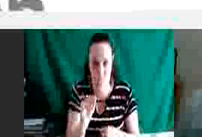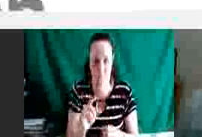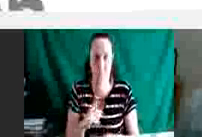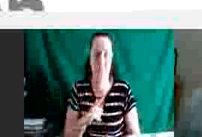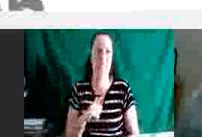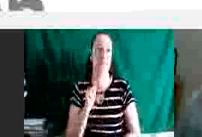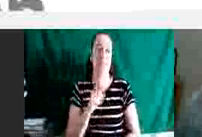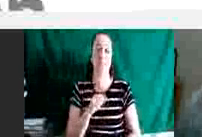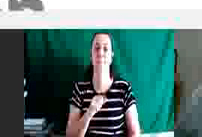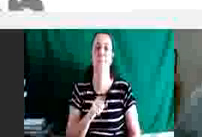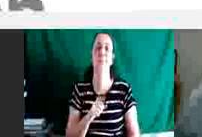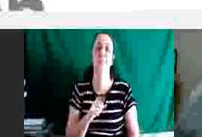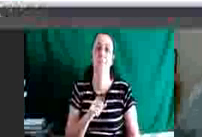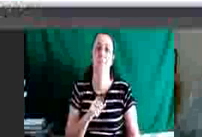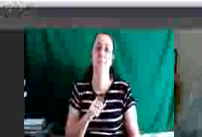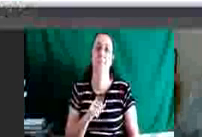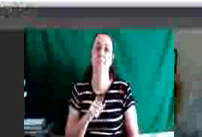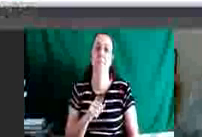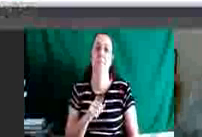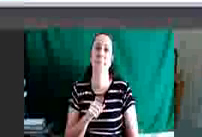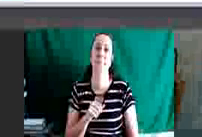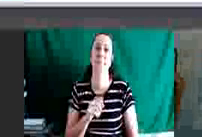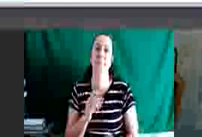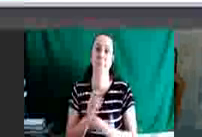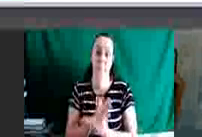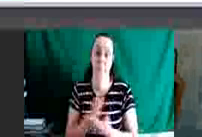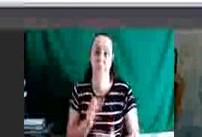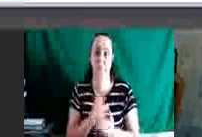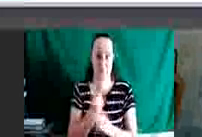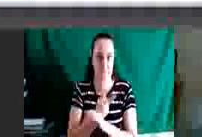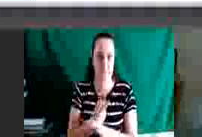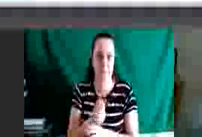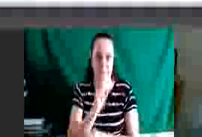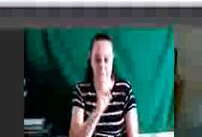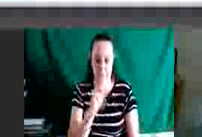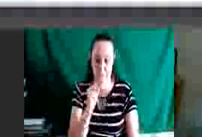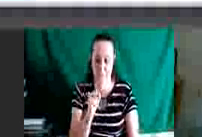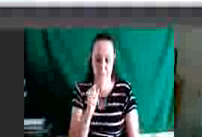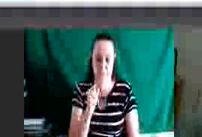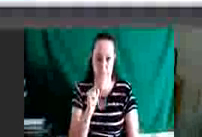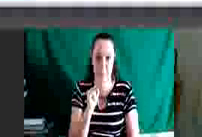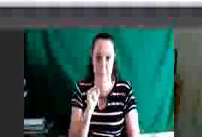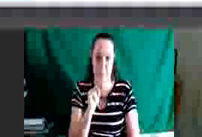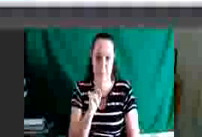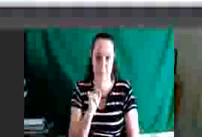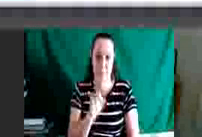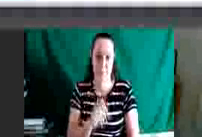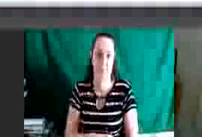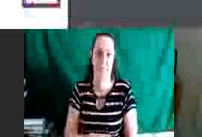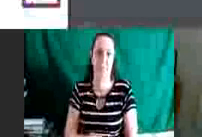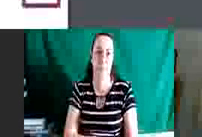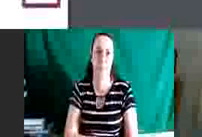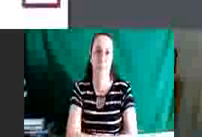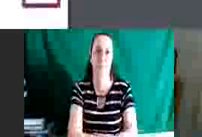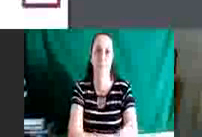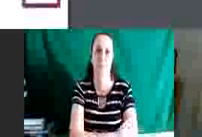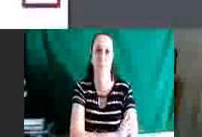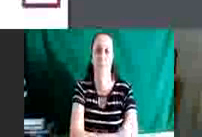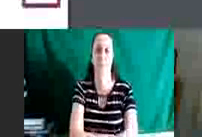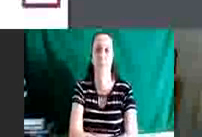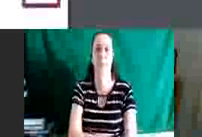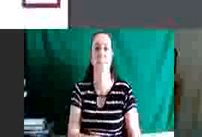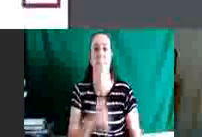demonstra a correção desse ataque, quais são os níveis desse ataque. Né? Por exemplo, aqui em cima foi explicado